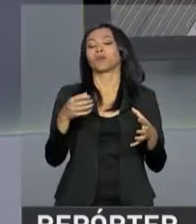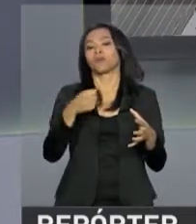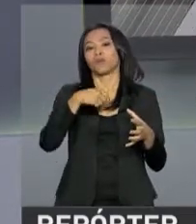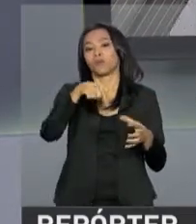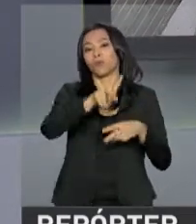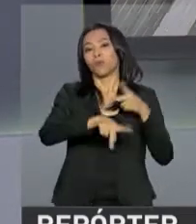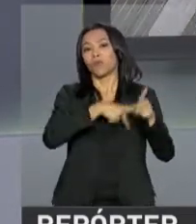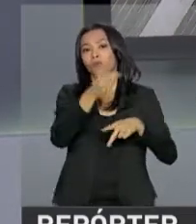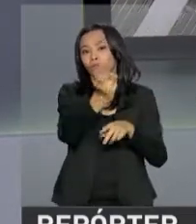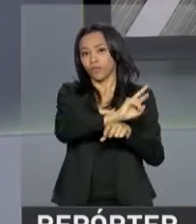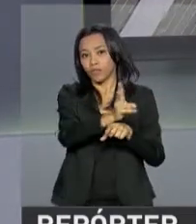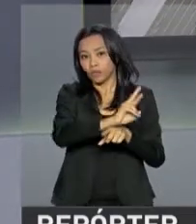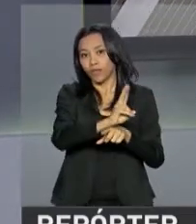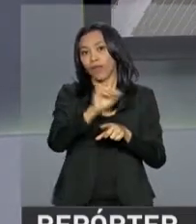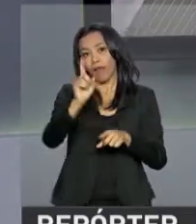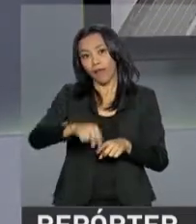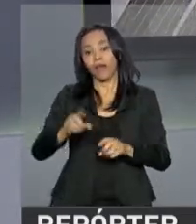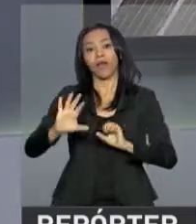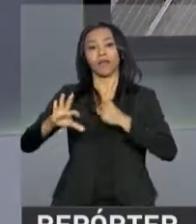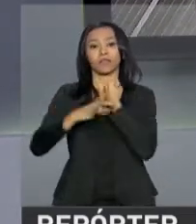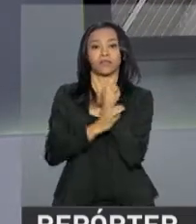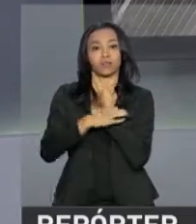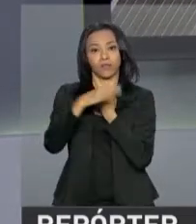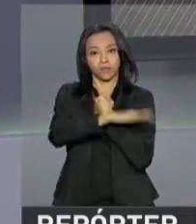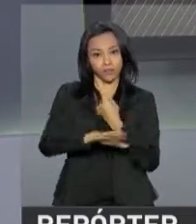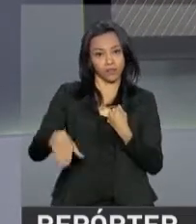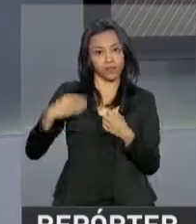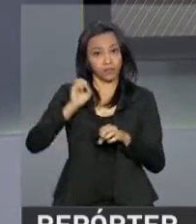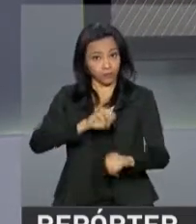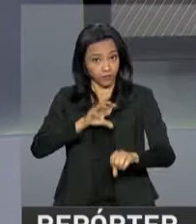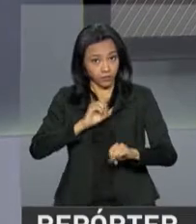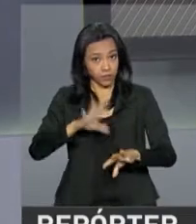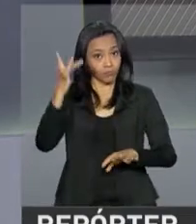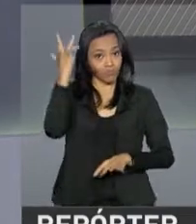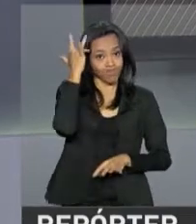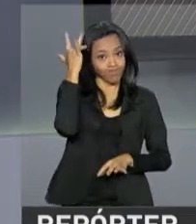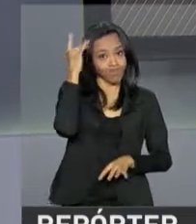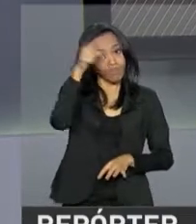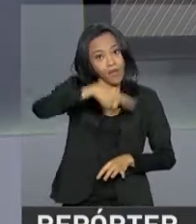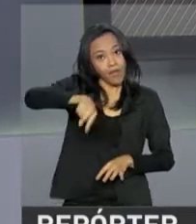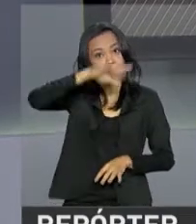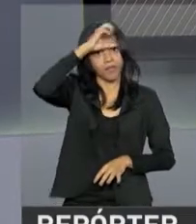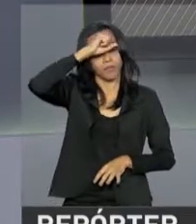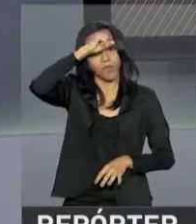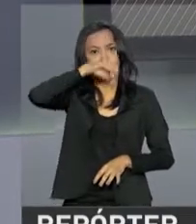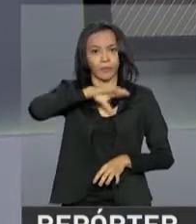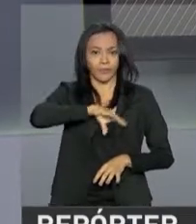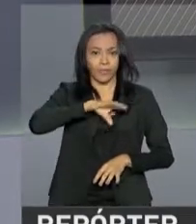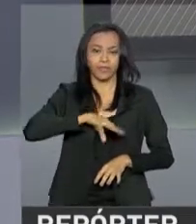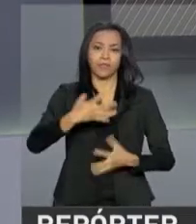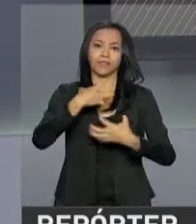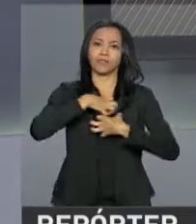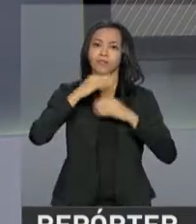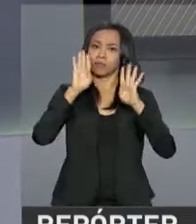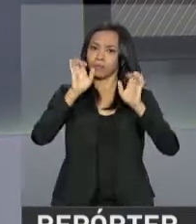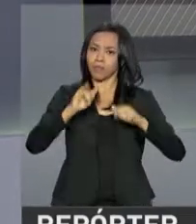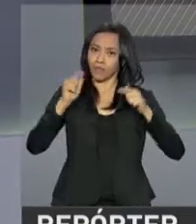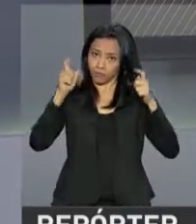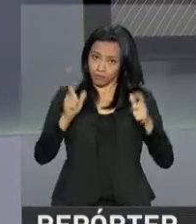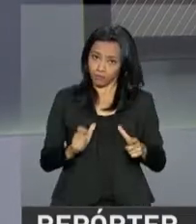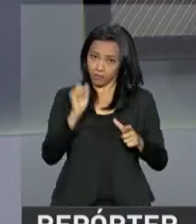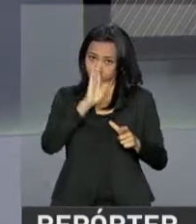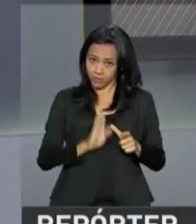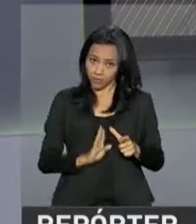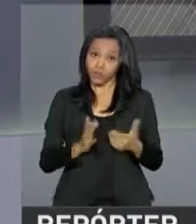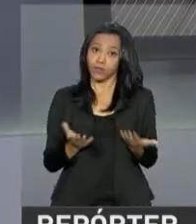Brasil, está garantir que as crianças tenham educação de qualidade, aprendam o português e se sintam acolhidas por aqui. Para ajudar